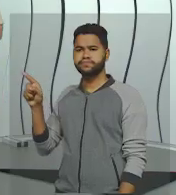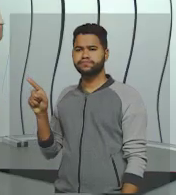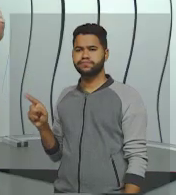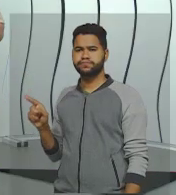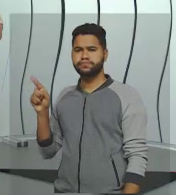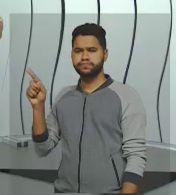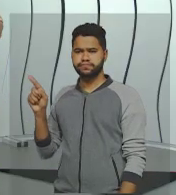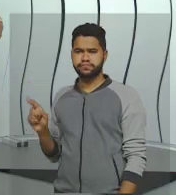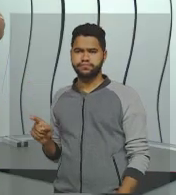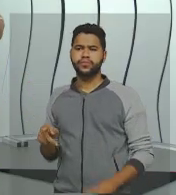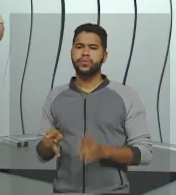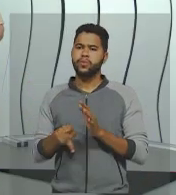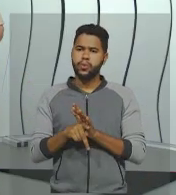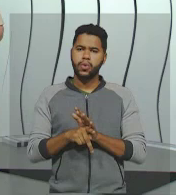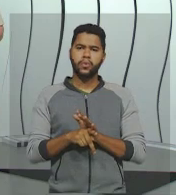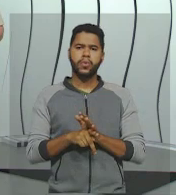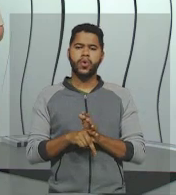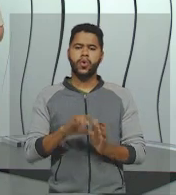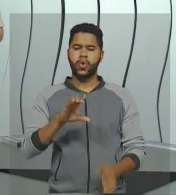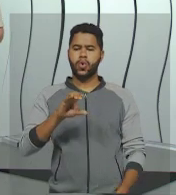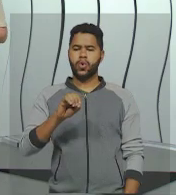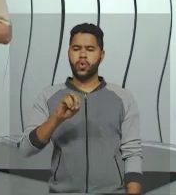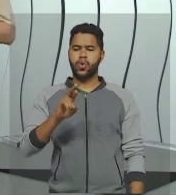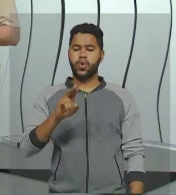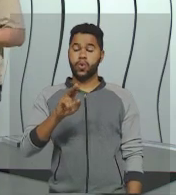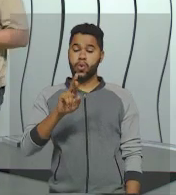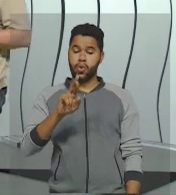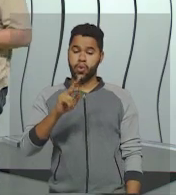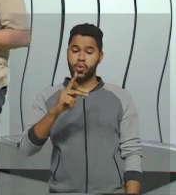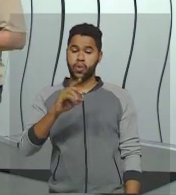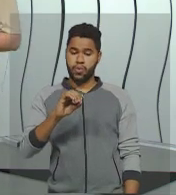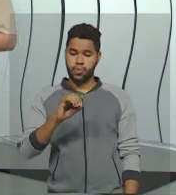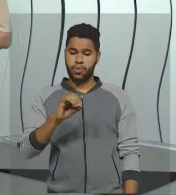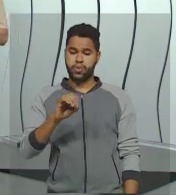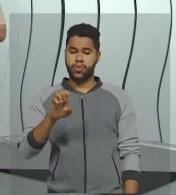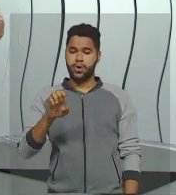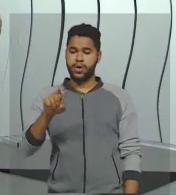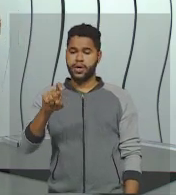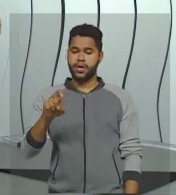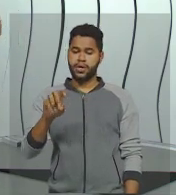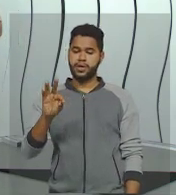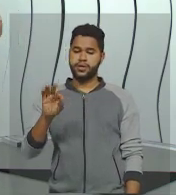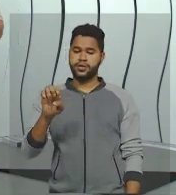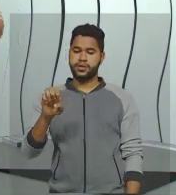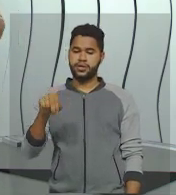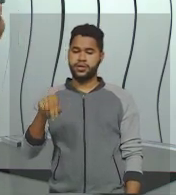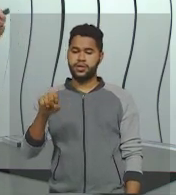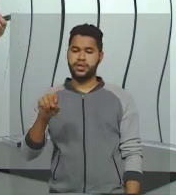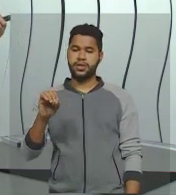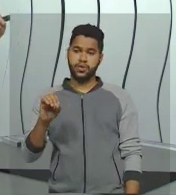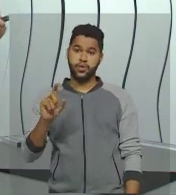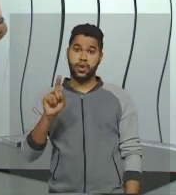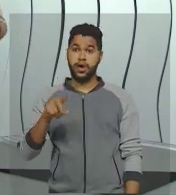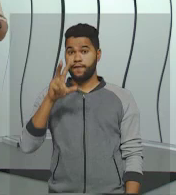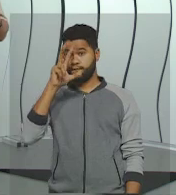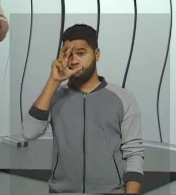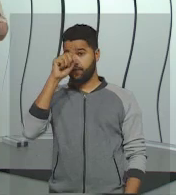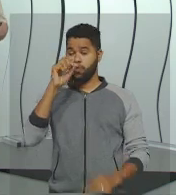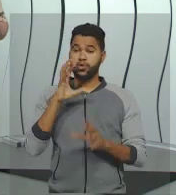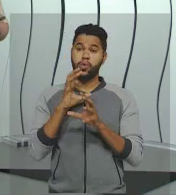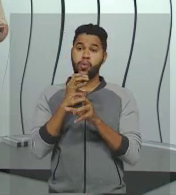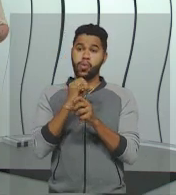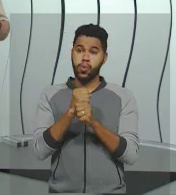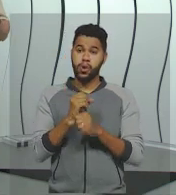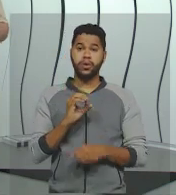quando estamos falando de corpos extensos. Eu precisarei que a minha força resultante seja zero e